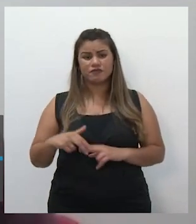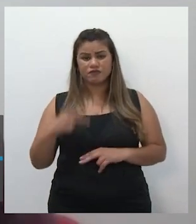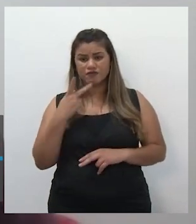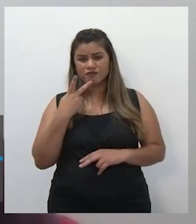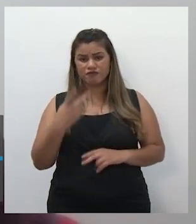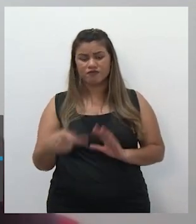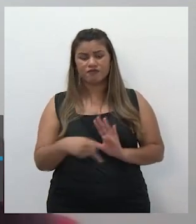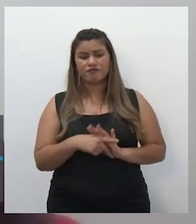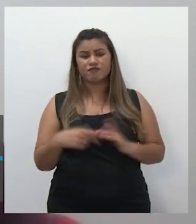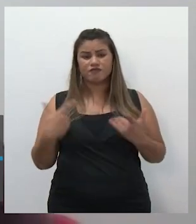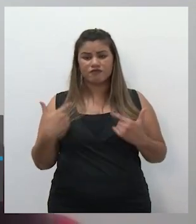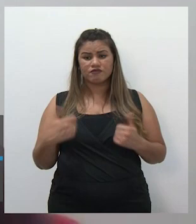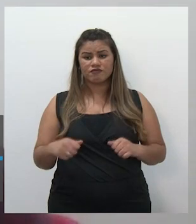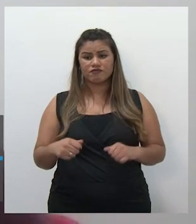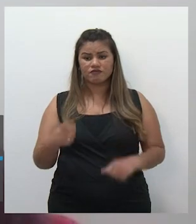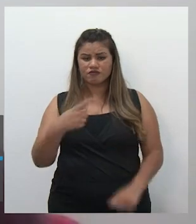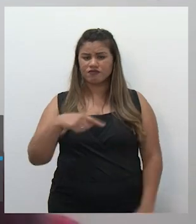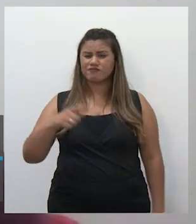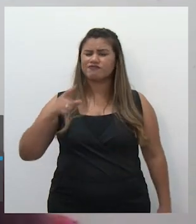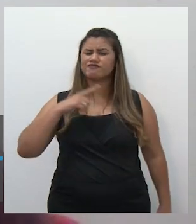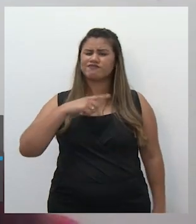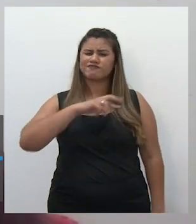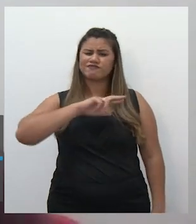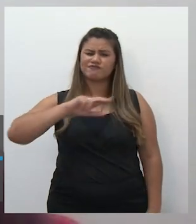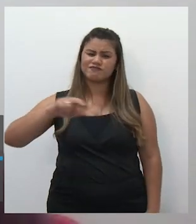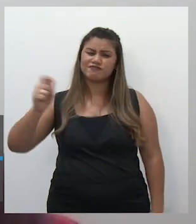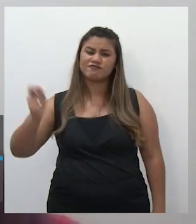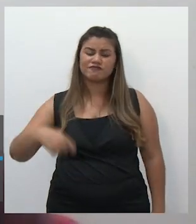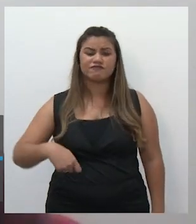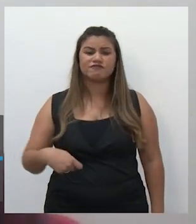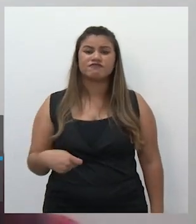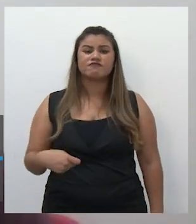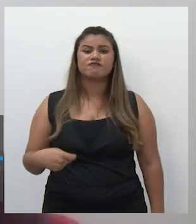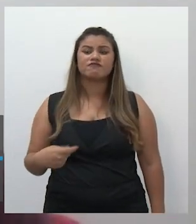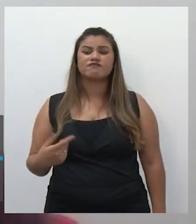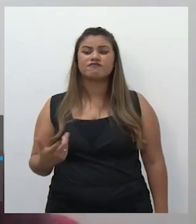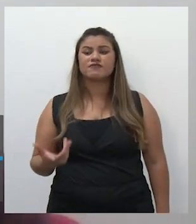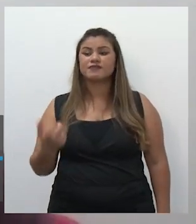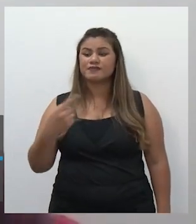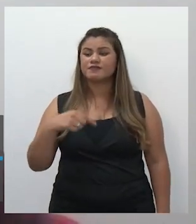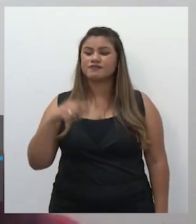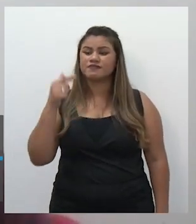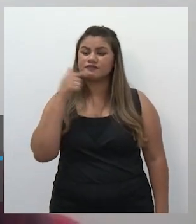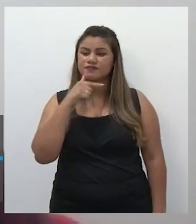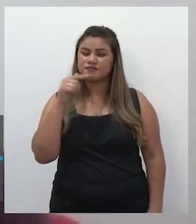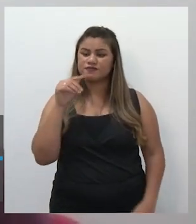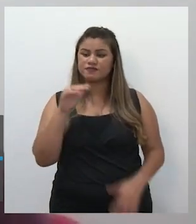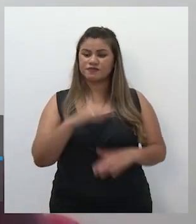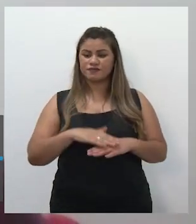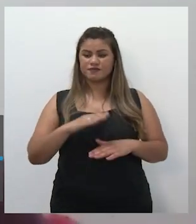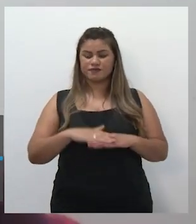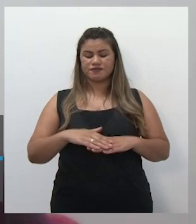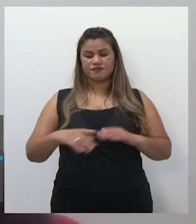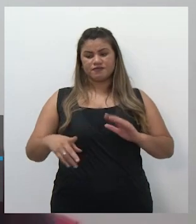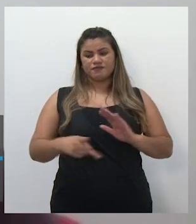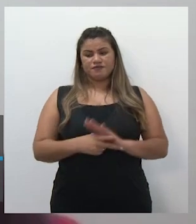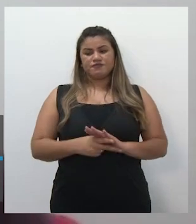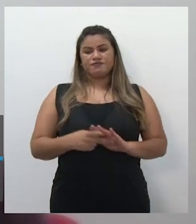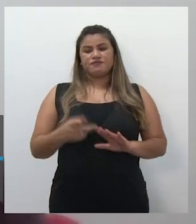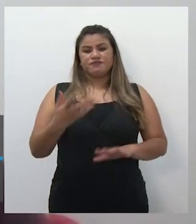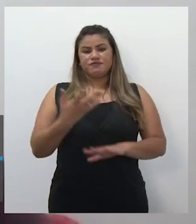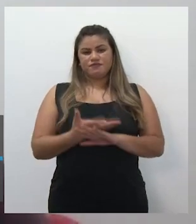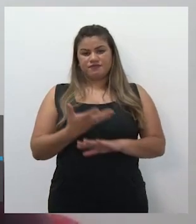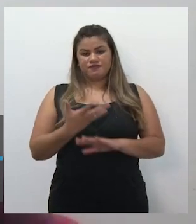de linguagens, a gente tem uma infinidade de possibilidades. E a ideia é essa, é garantir esse trabalho integrado por área,